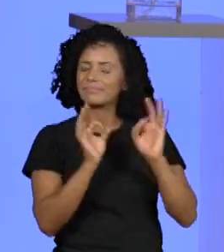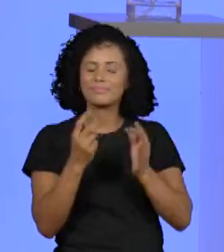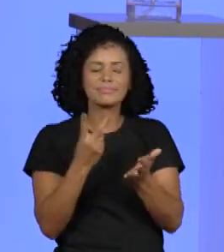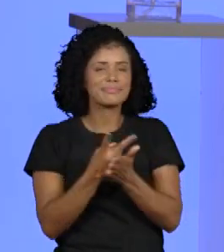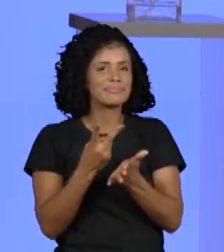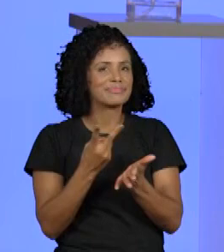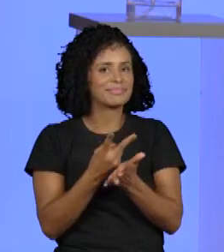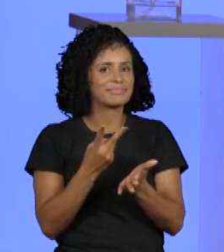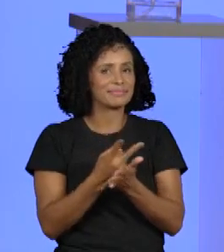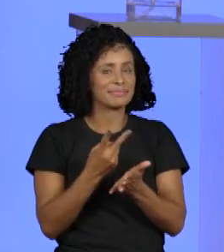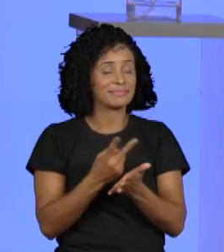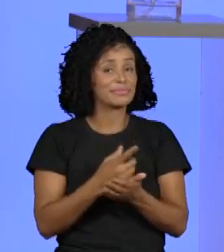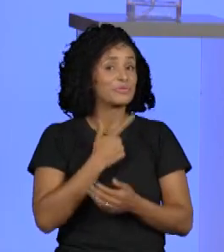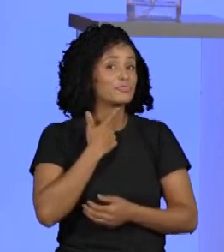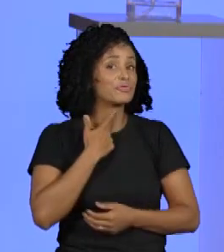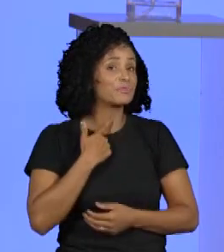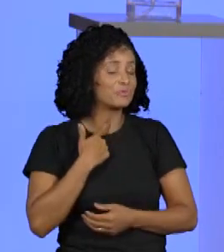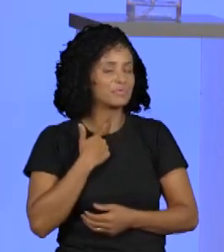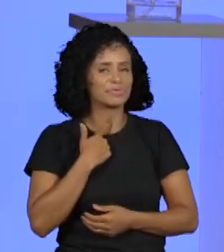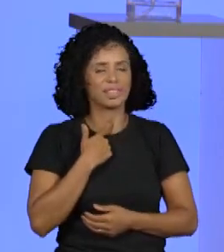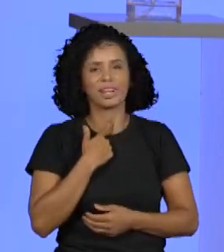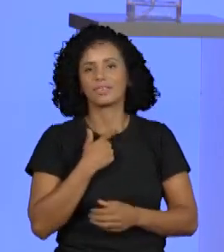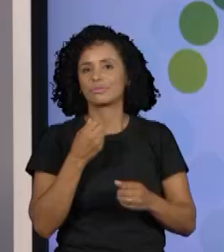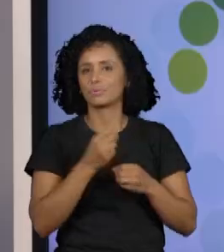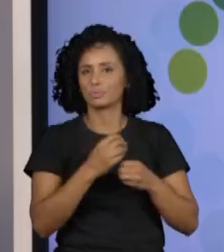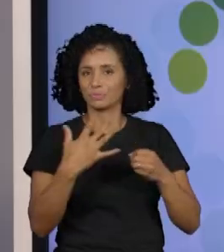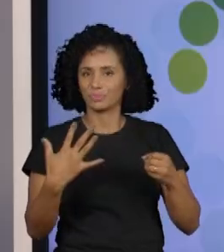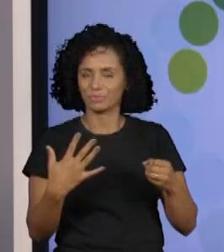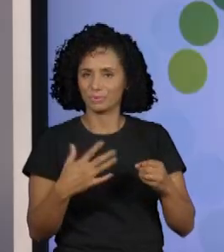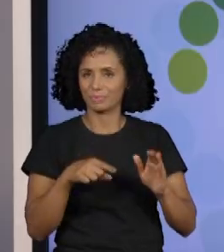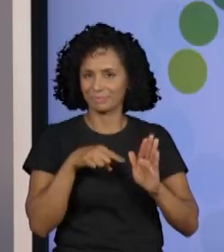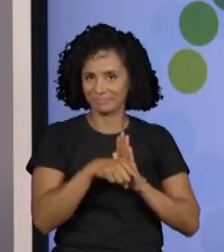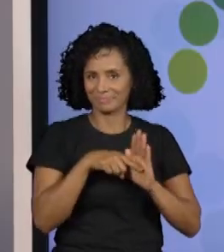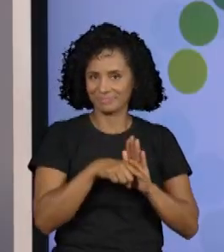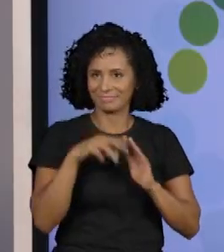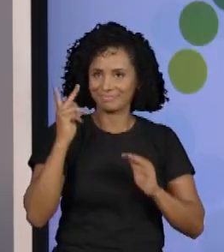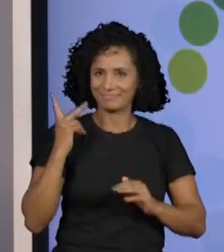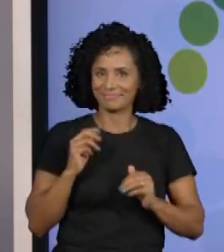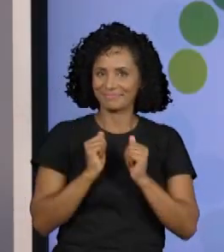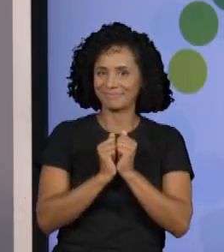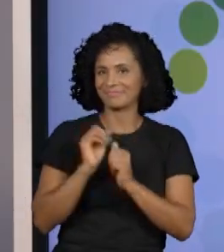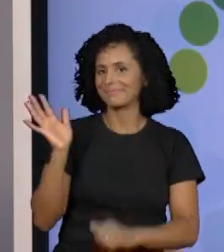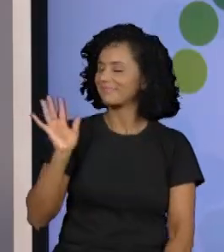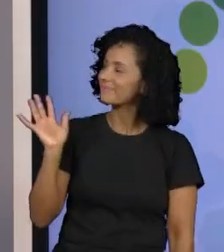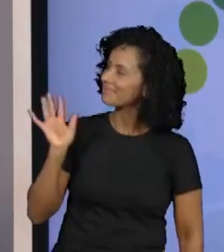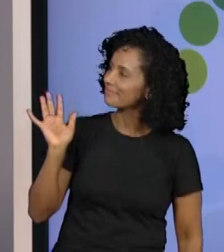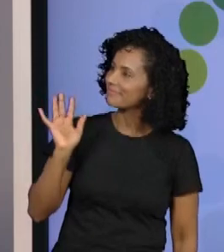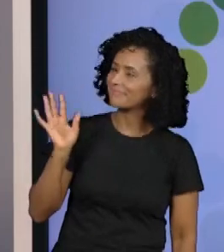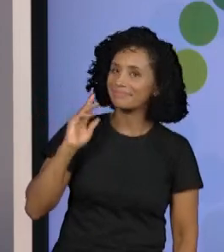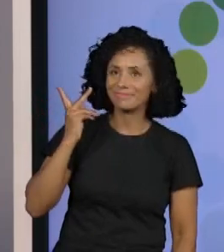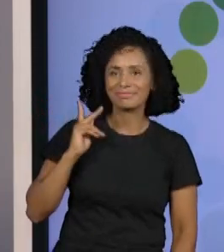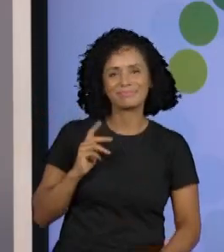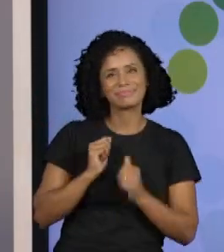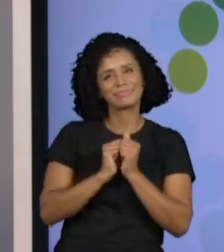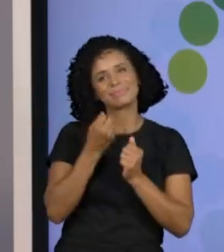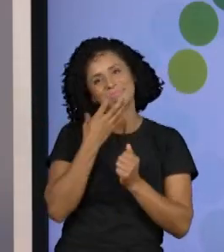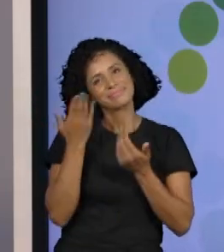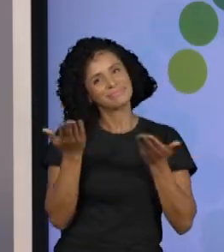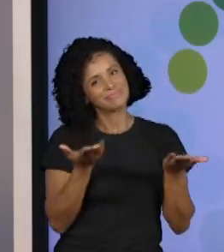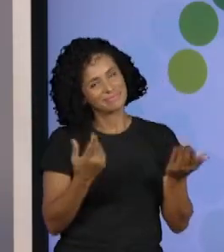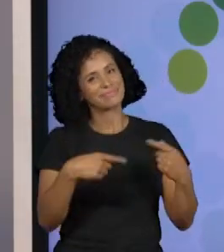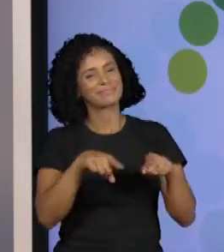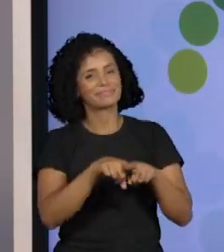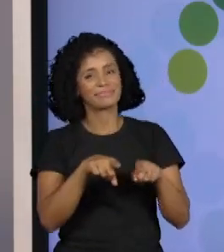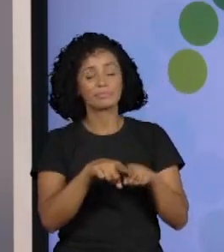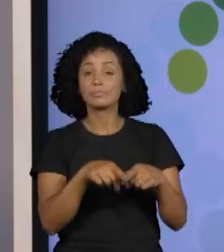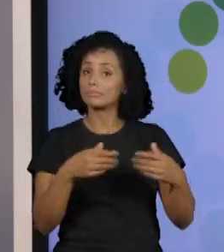que quiserem revisitar esse conteúdo. Isso mesmo, e a Kelly está conosco. Olá, Kelly. Seja bem-vinda também. E